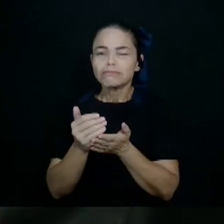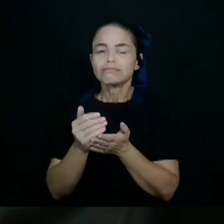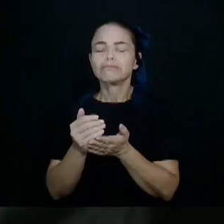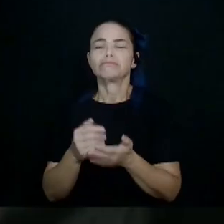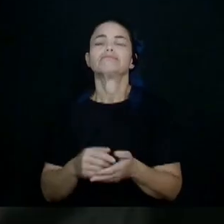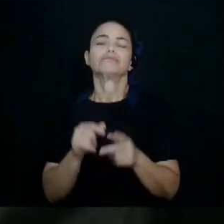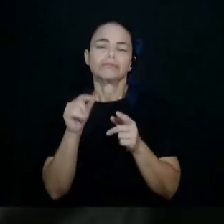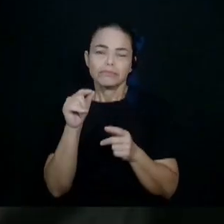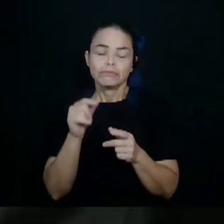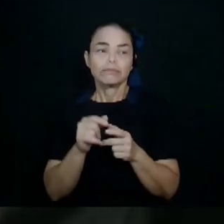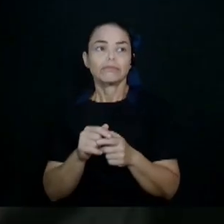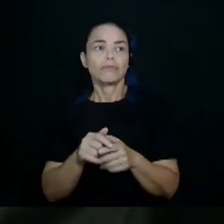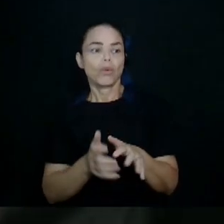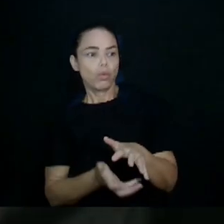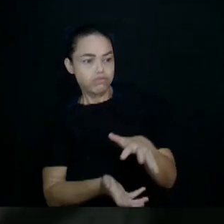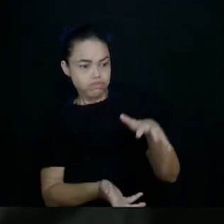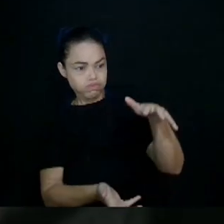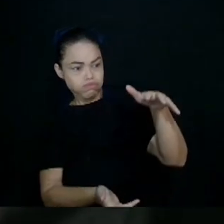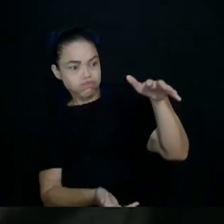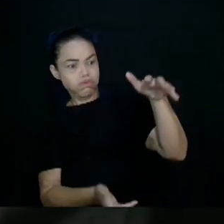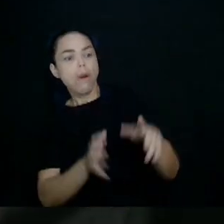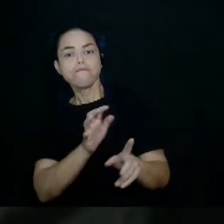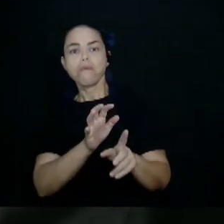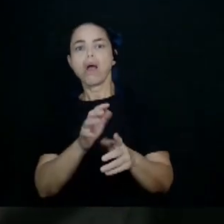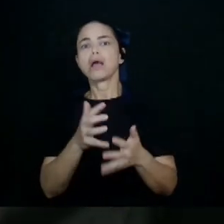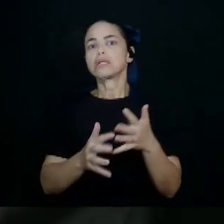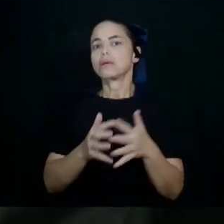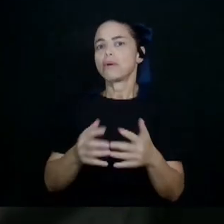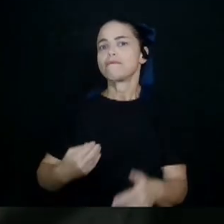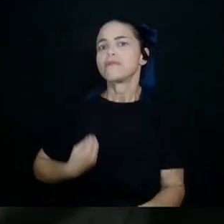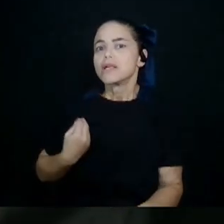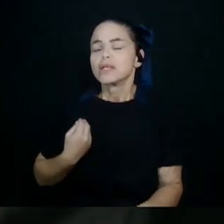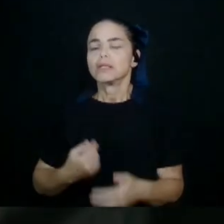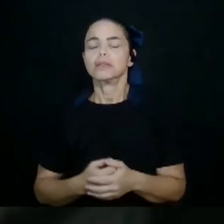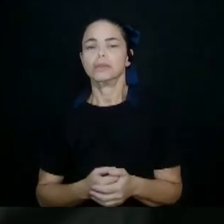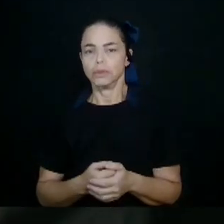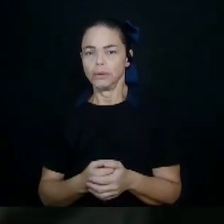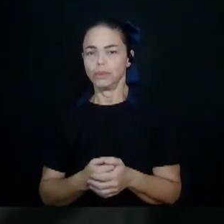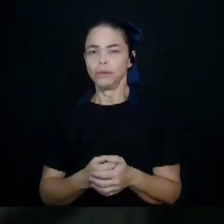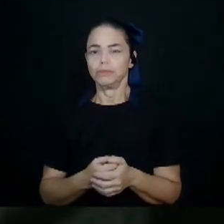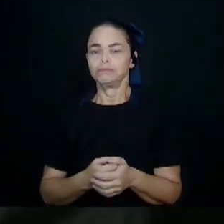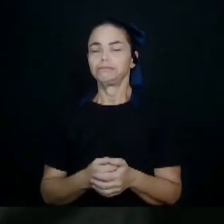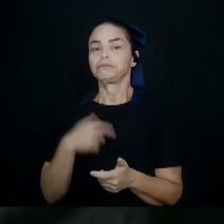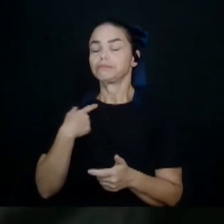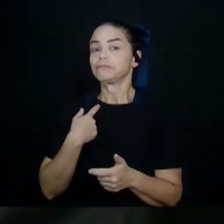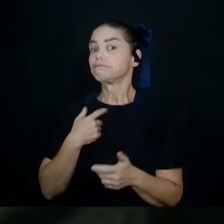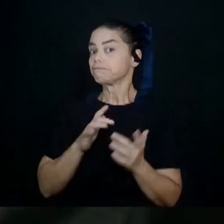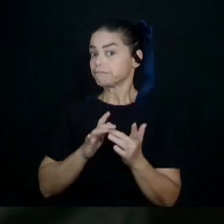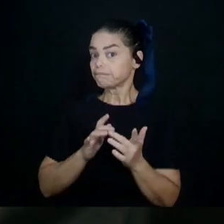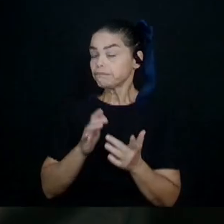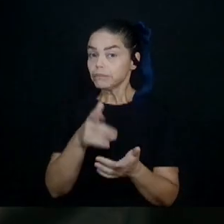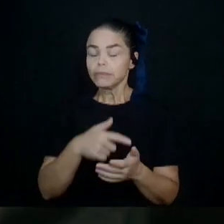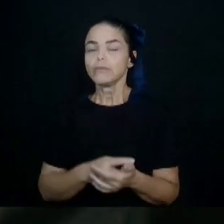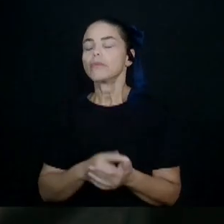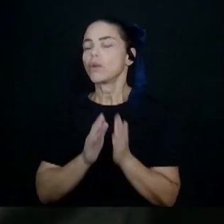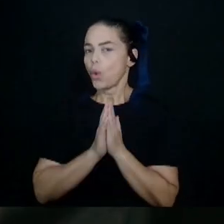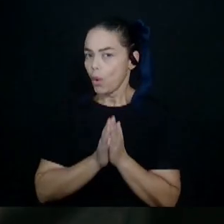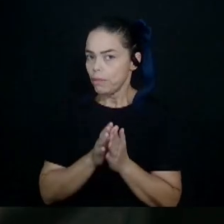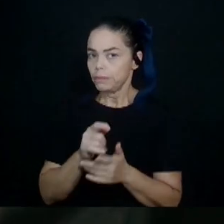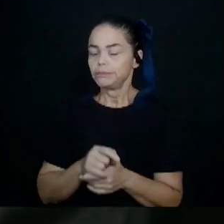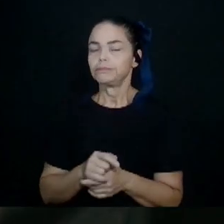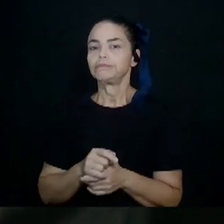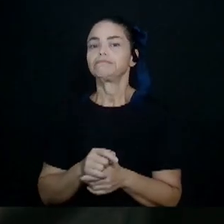quando você vê tem um impacto muito grande na sua vida. Agora, qual é a relação, doutora, por gentileza, com